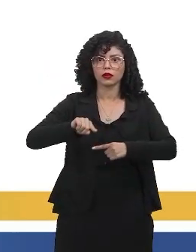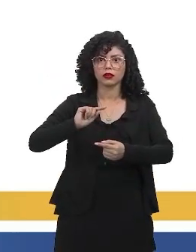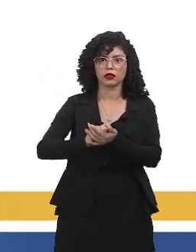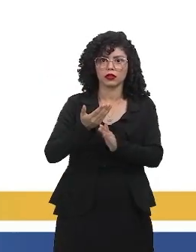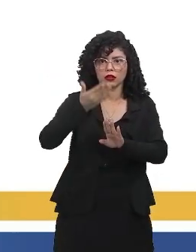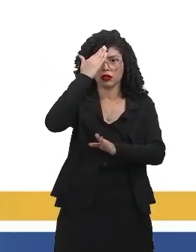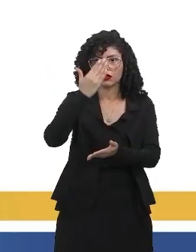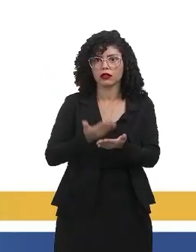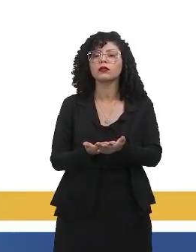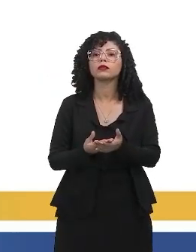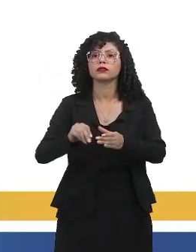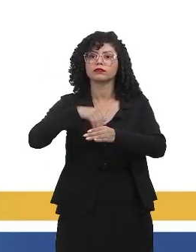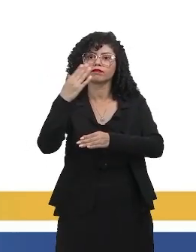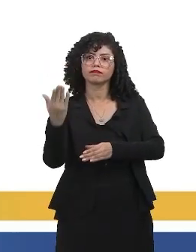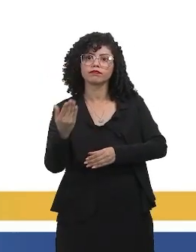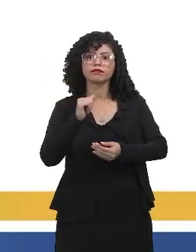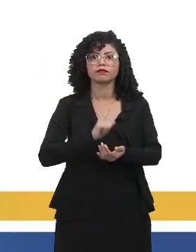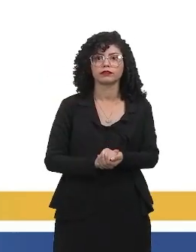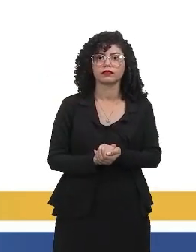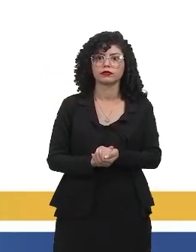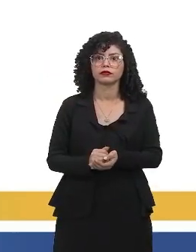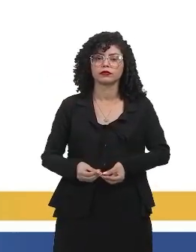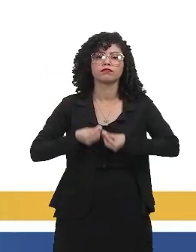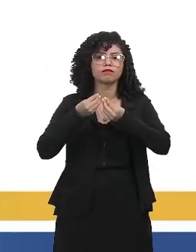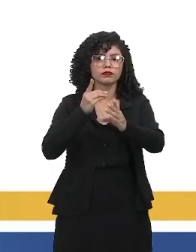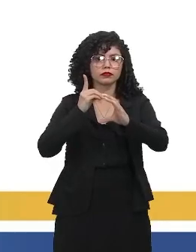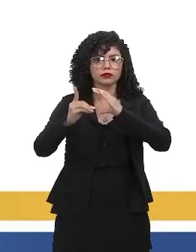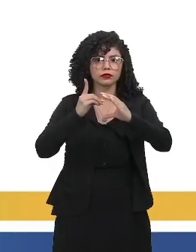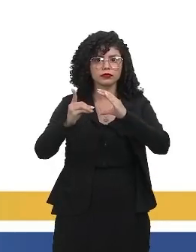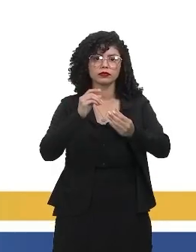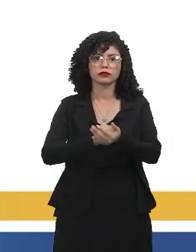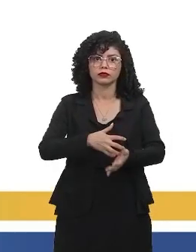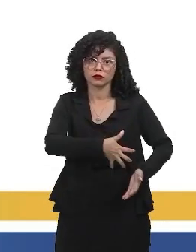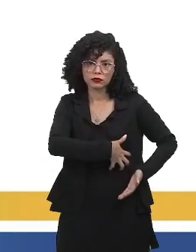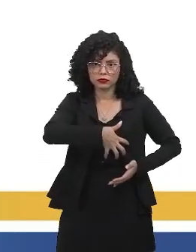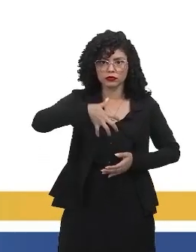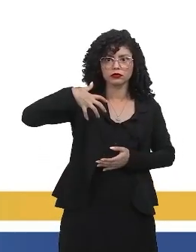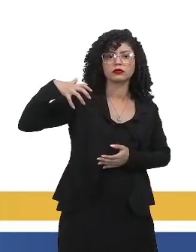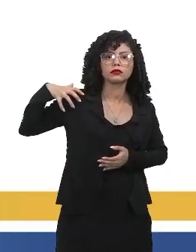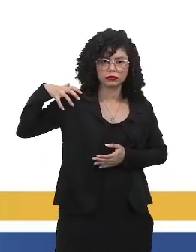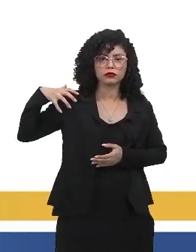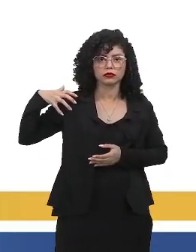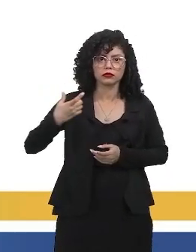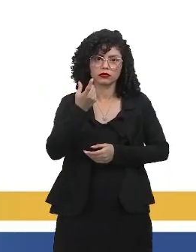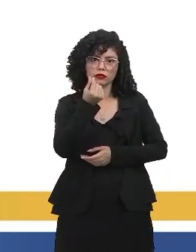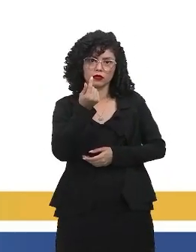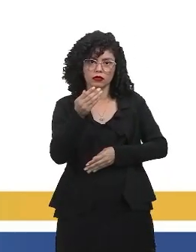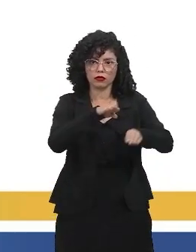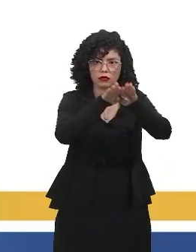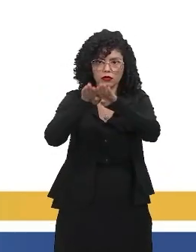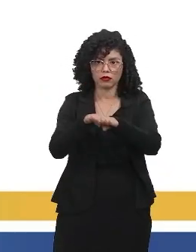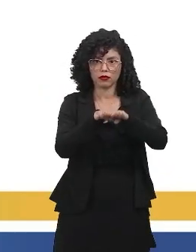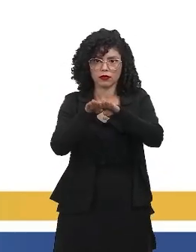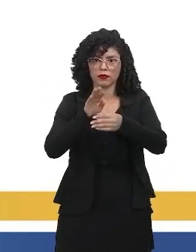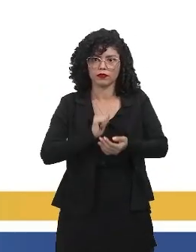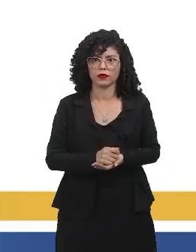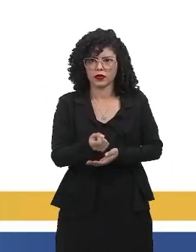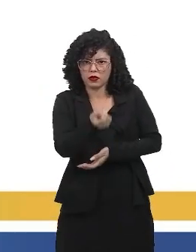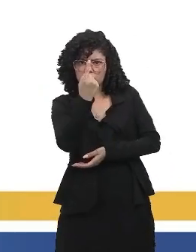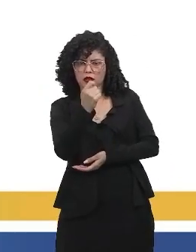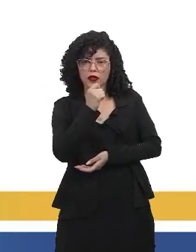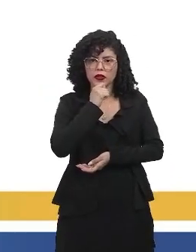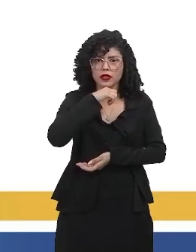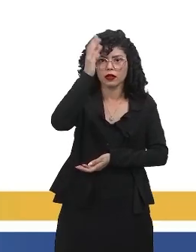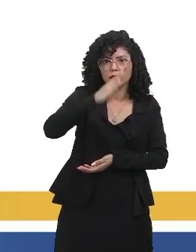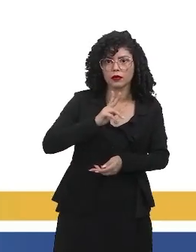que os estrangeiros eram portadores das doutrinas anarquistas e comunistas, estranhas à índole do